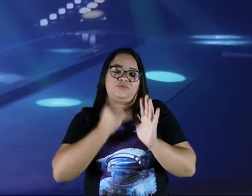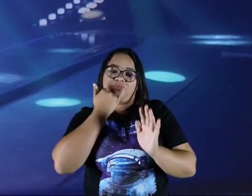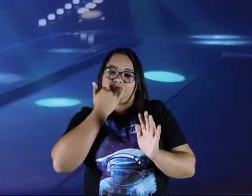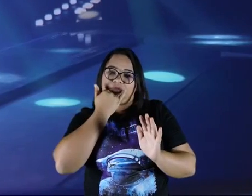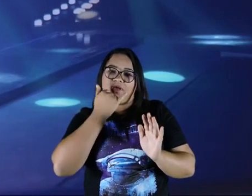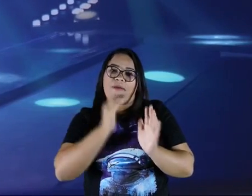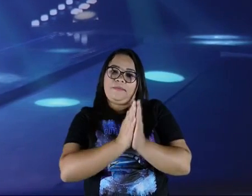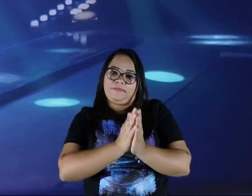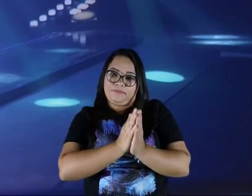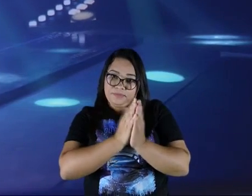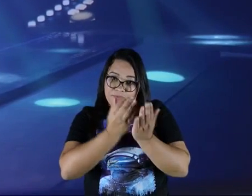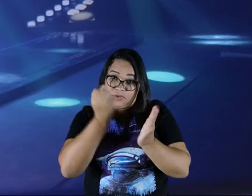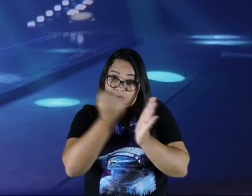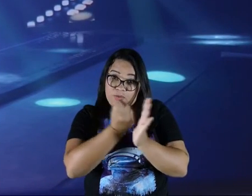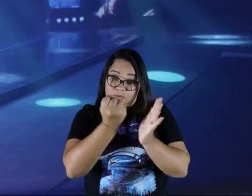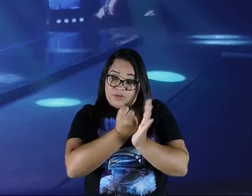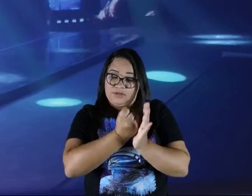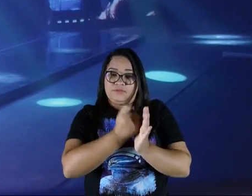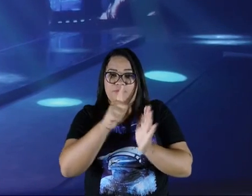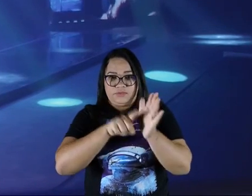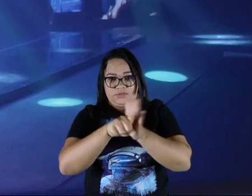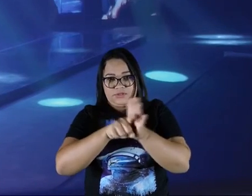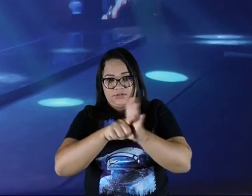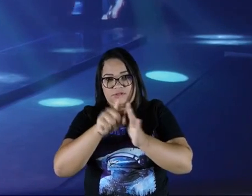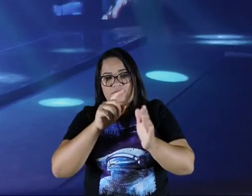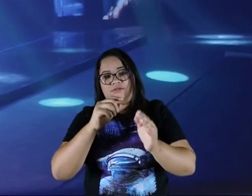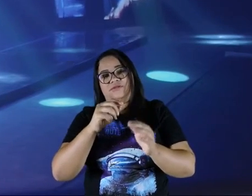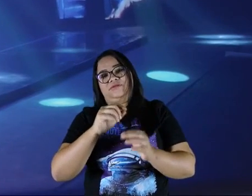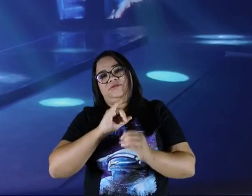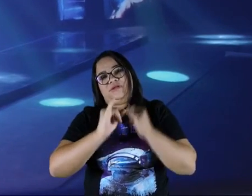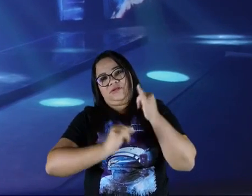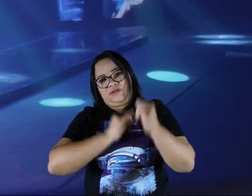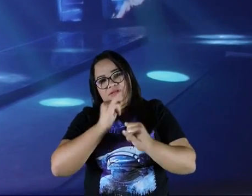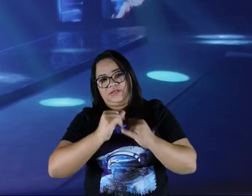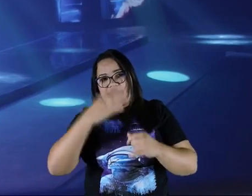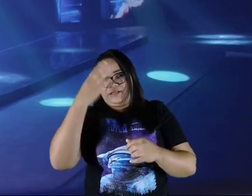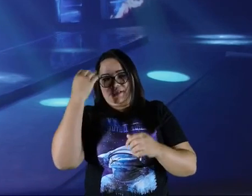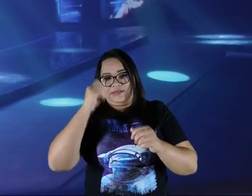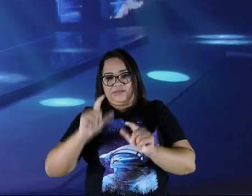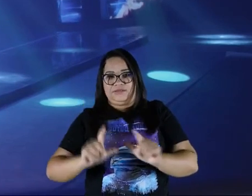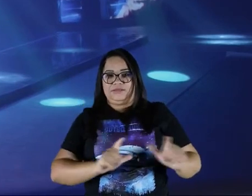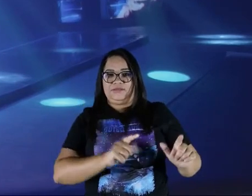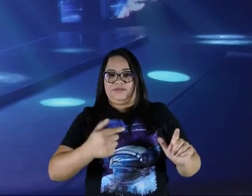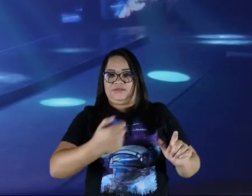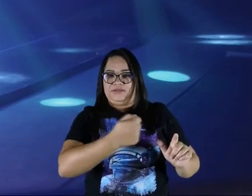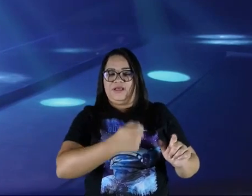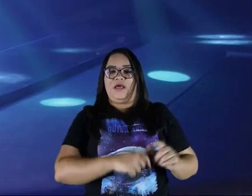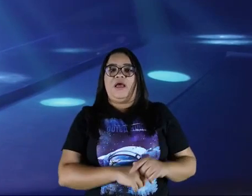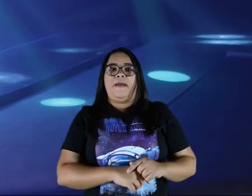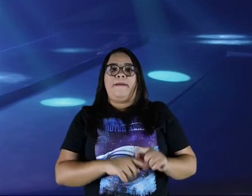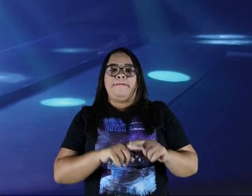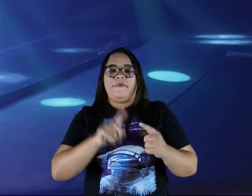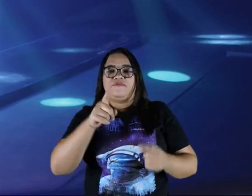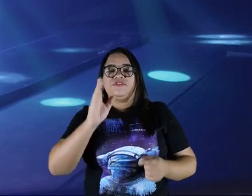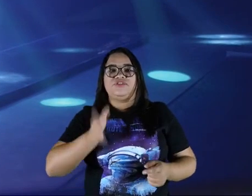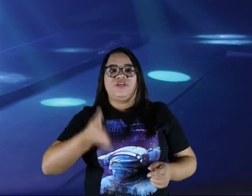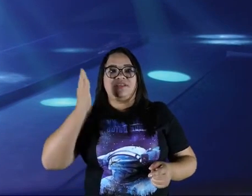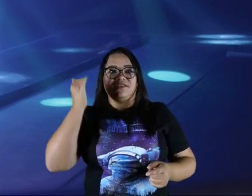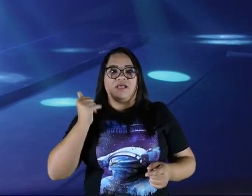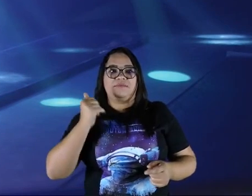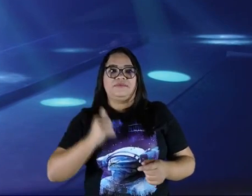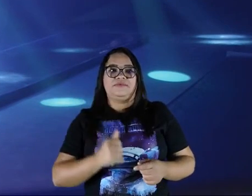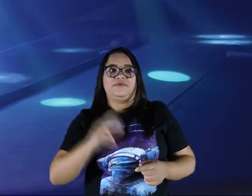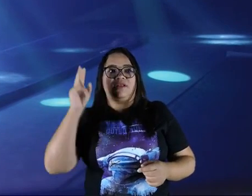tem aqui o QR Code disponível, onde você terá acesso direto lá, tá bom? Sim, você já sabe, mas vale a pena lembrar.